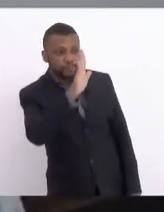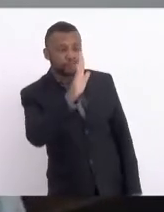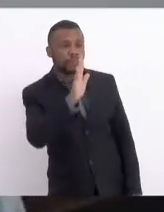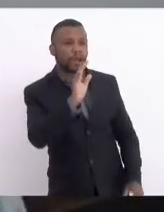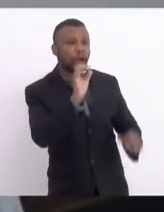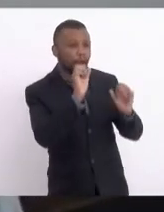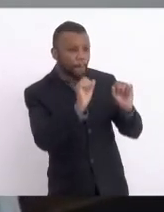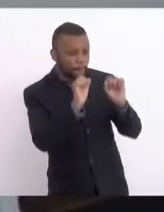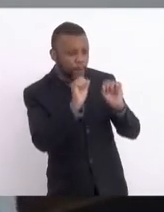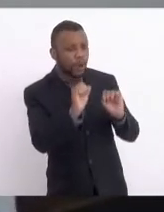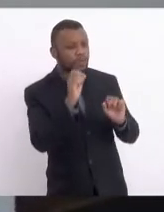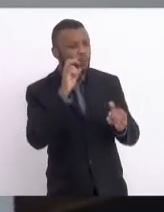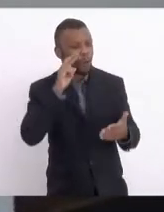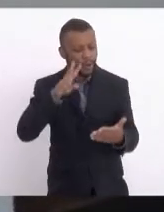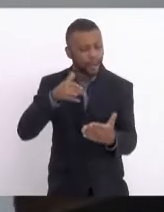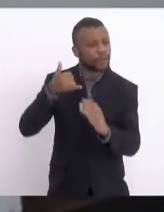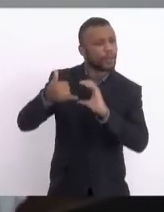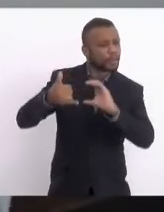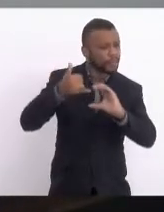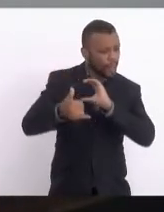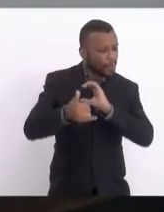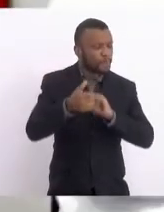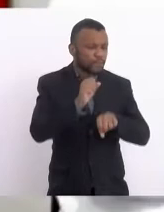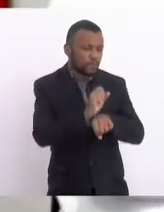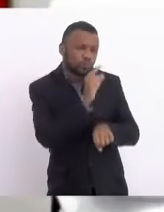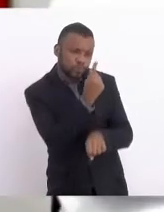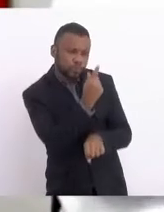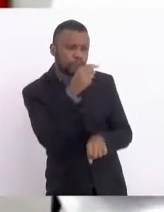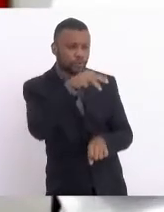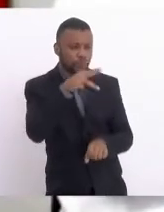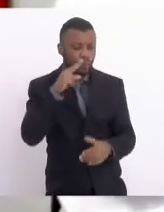seu WhatsApp, pode olhar o seu WhatsApp um minutinho, só, desculpe.